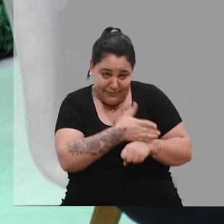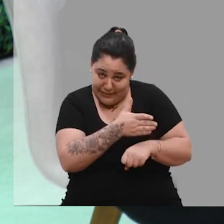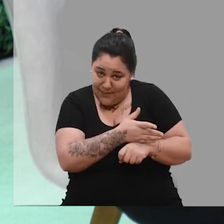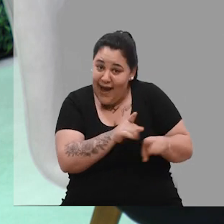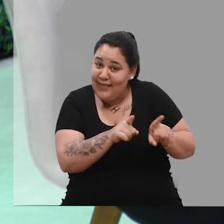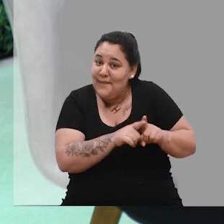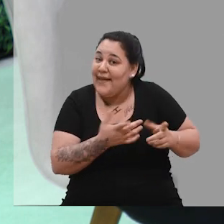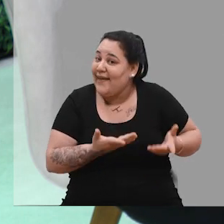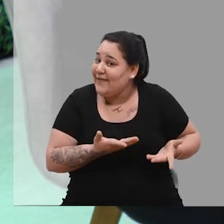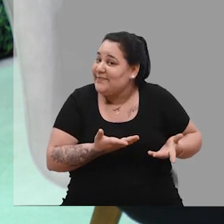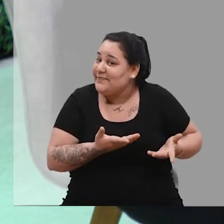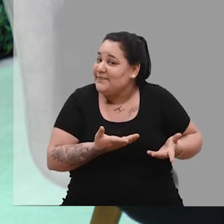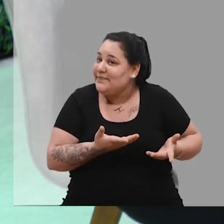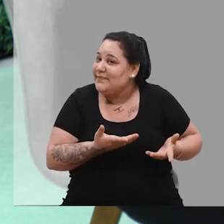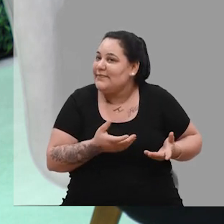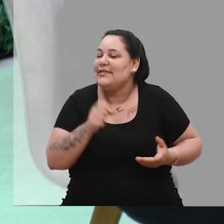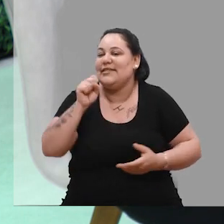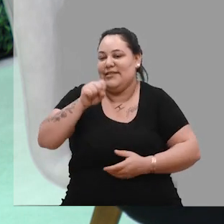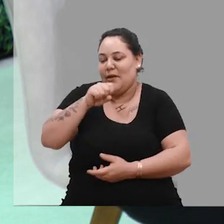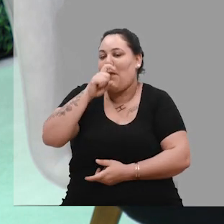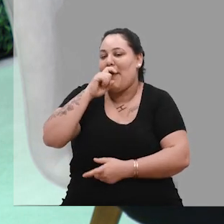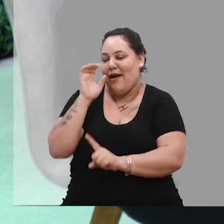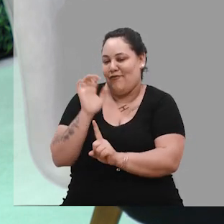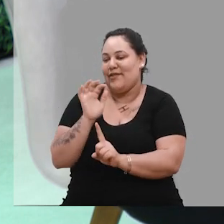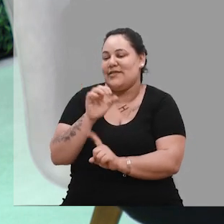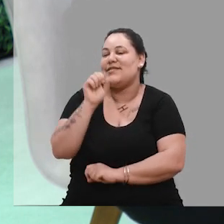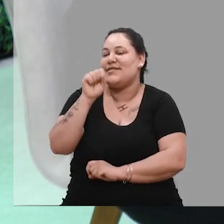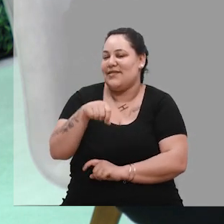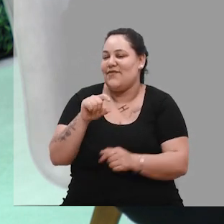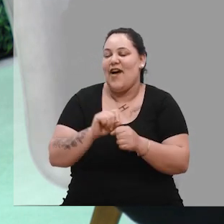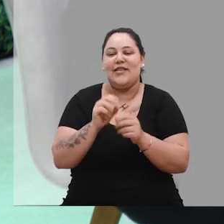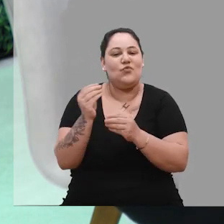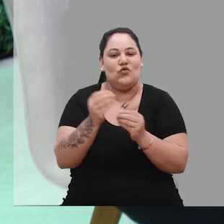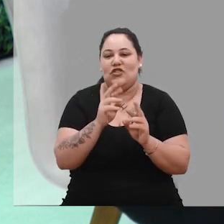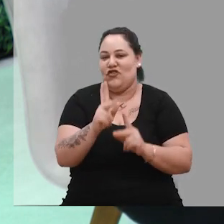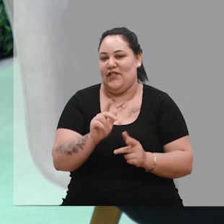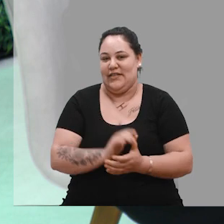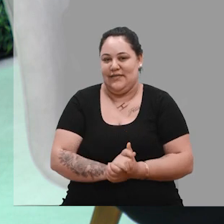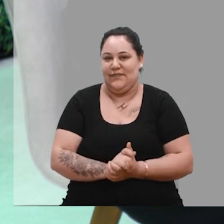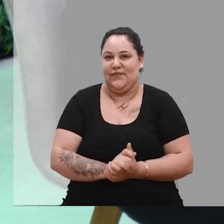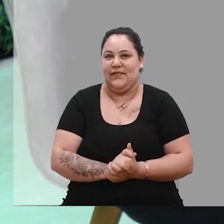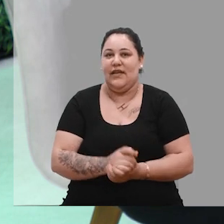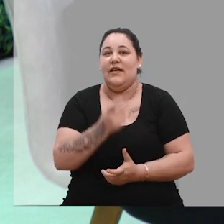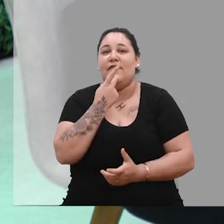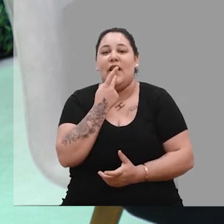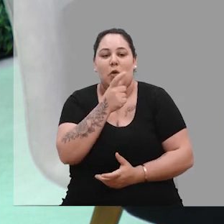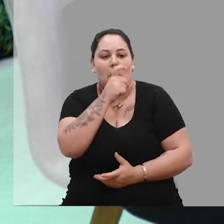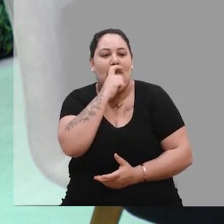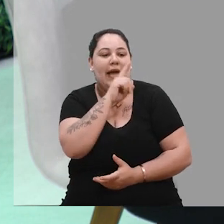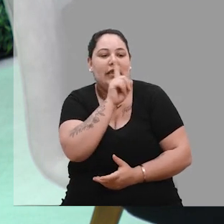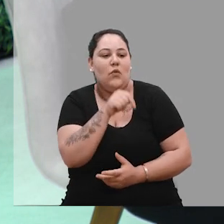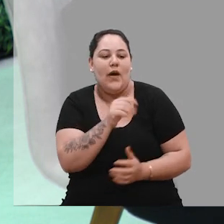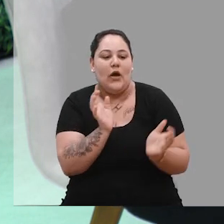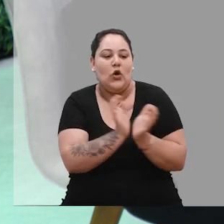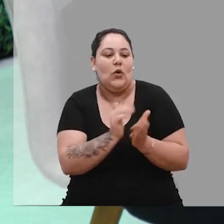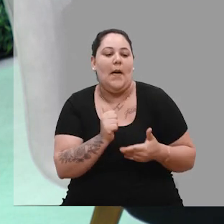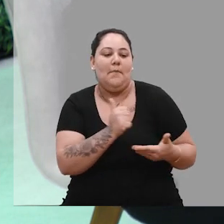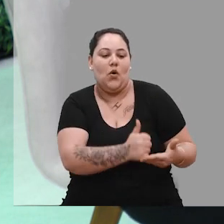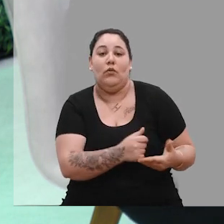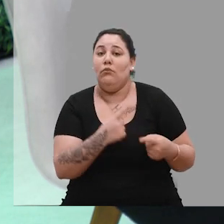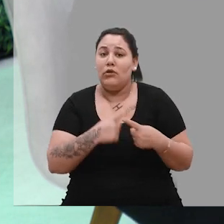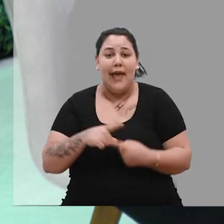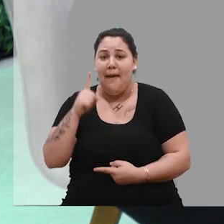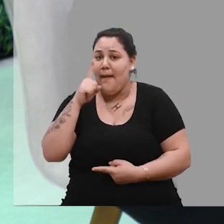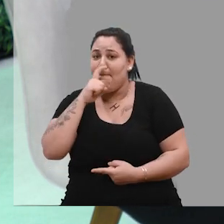Faz uma grande diferença quando eles ajudam. Ele é Faz uma diferença enorme. Dizem que o pai não é a rede de apoio, porque ele é o pai da criança,